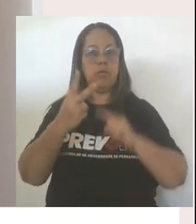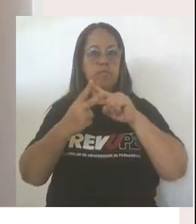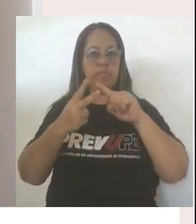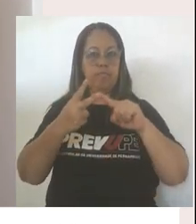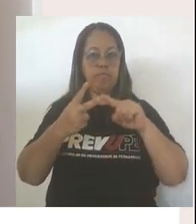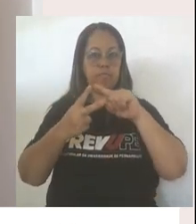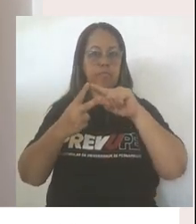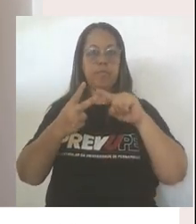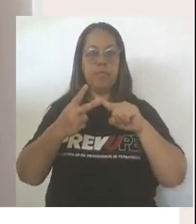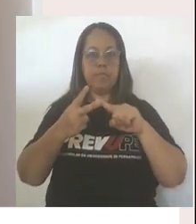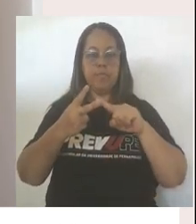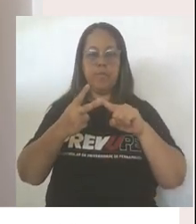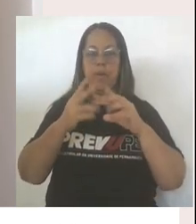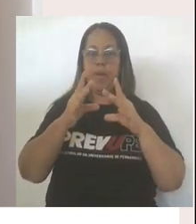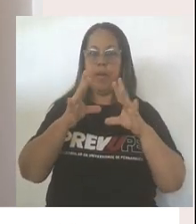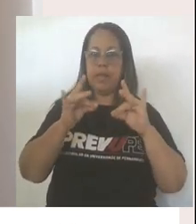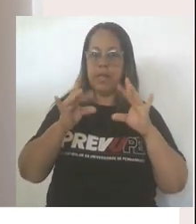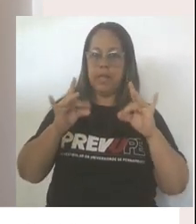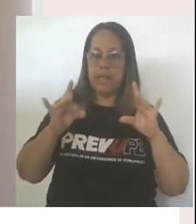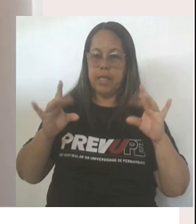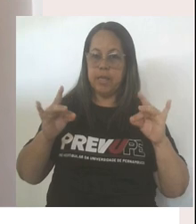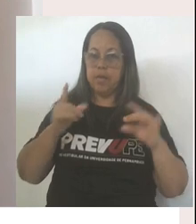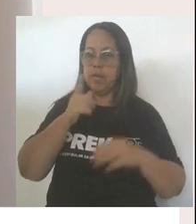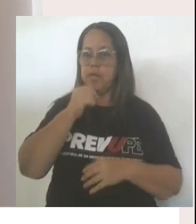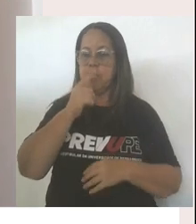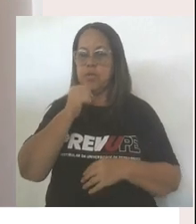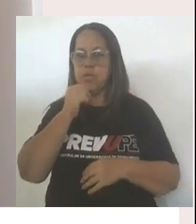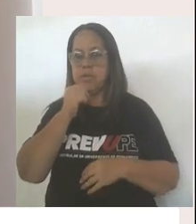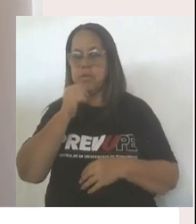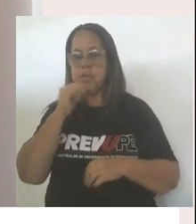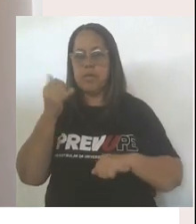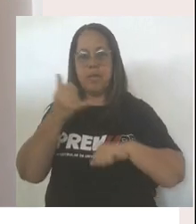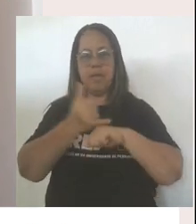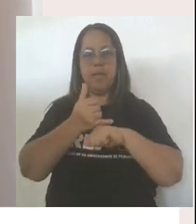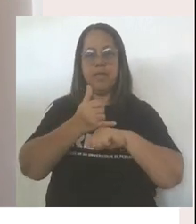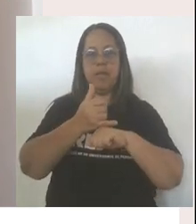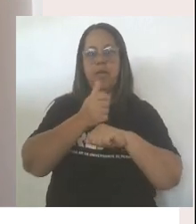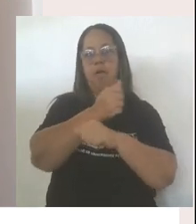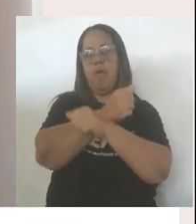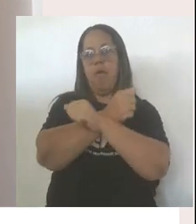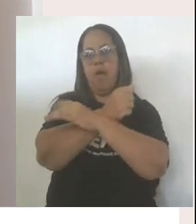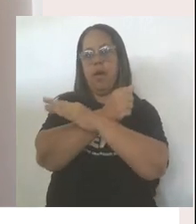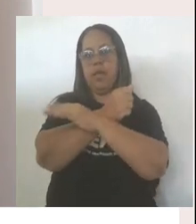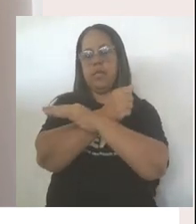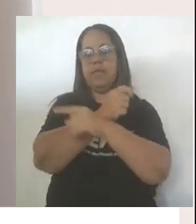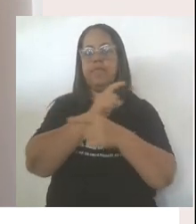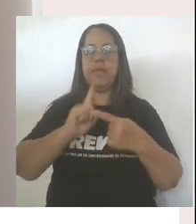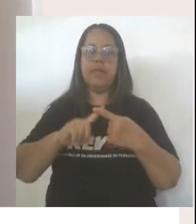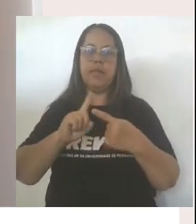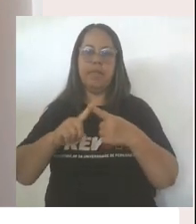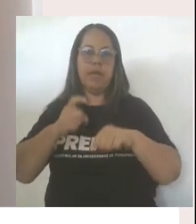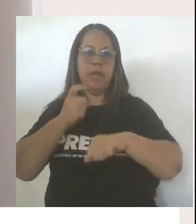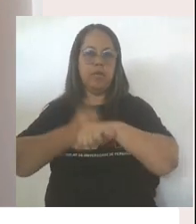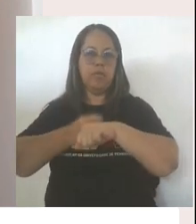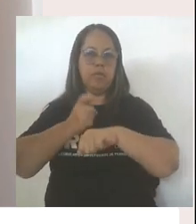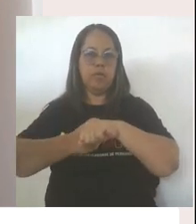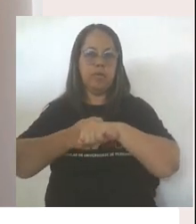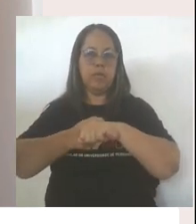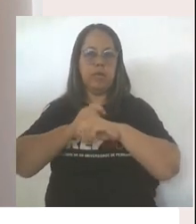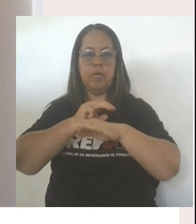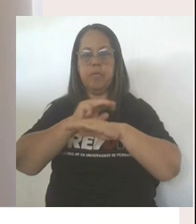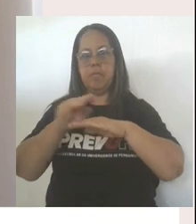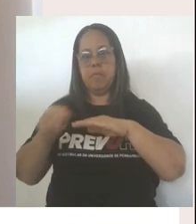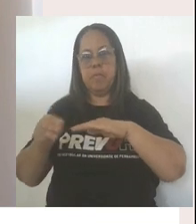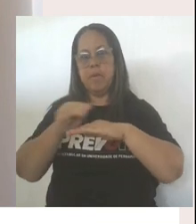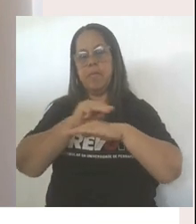Os eletrólitos líquidos, geralmente soluções iônicas ou ácidos, e eletrólitos sólidos, como membranas